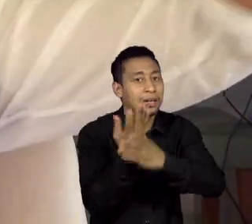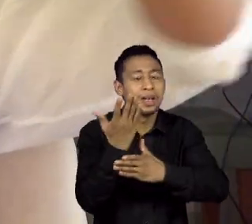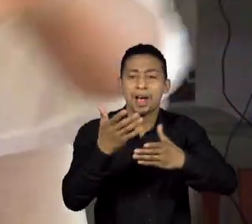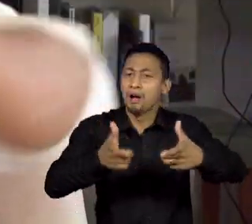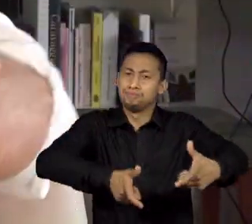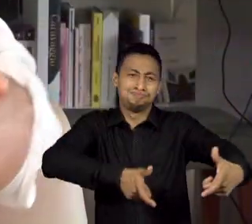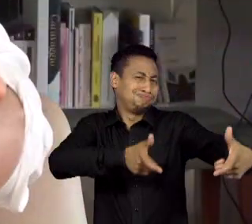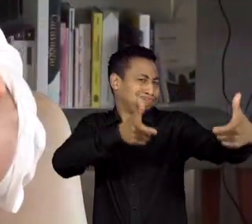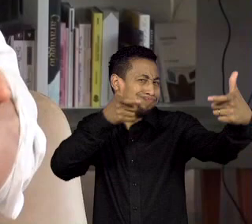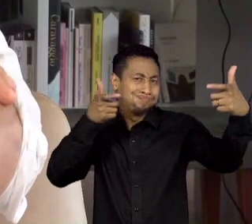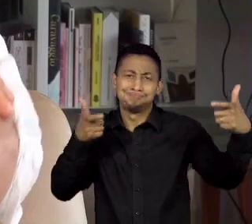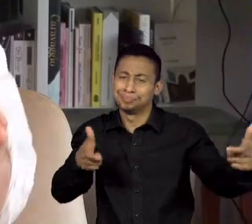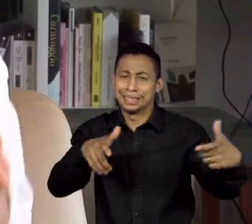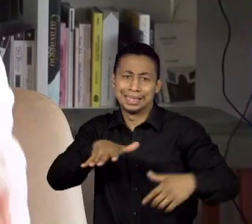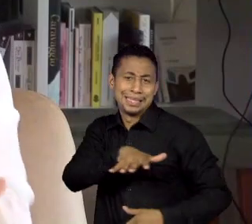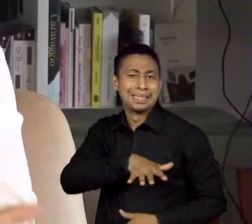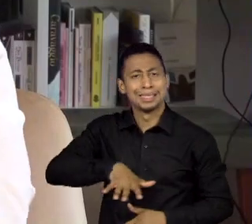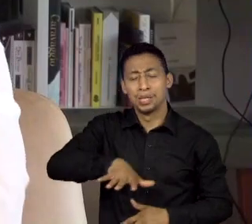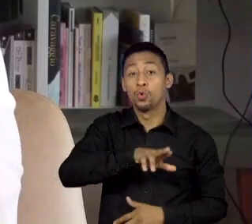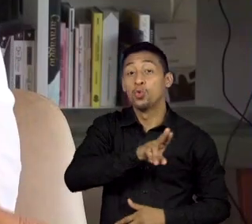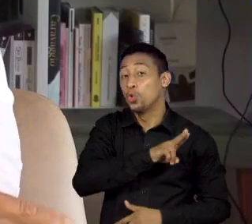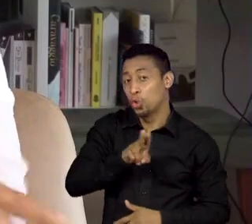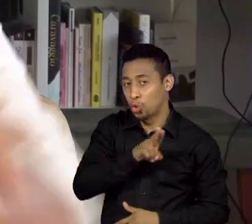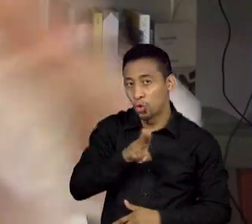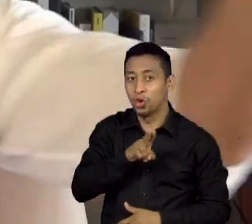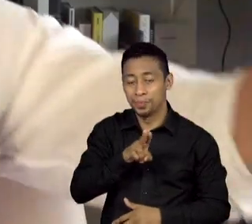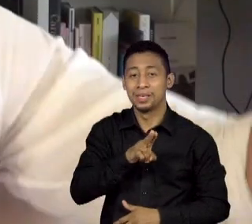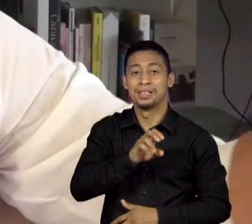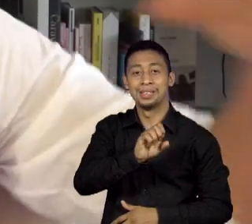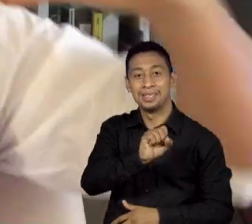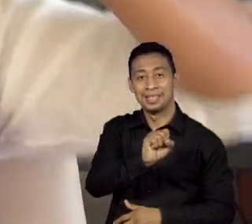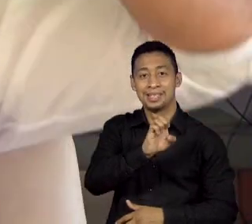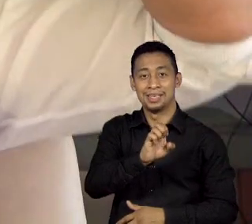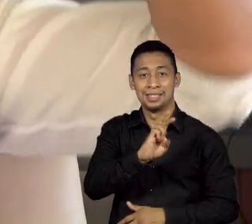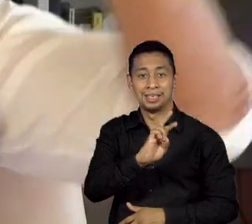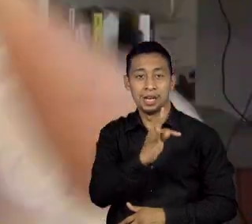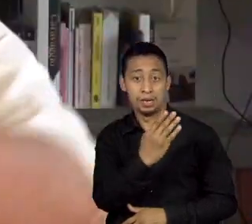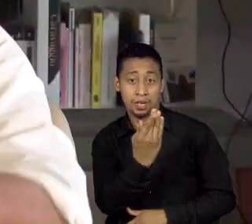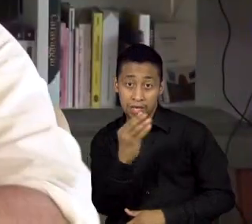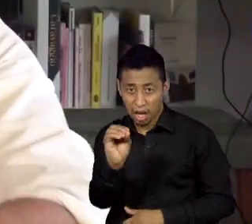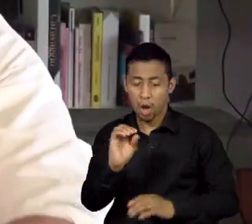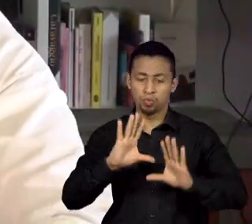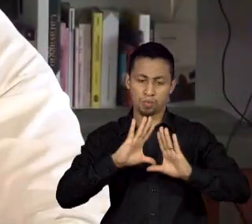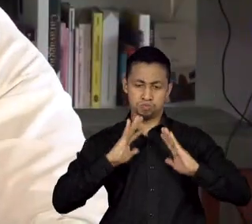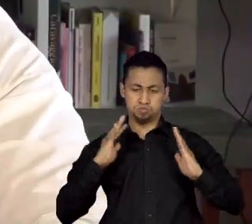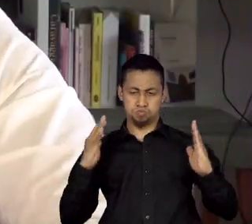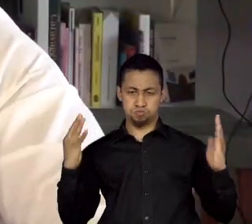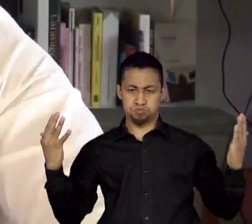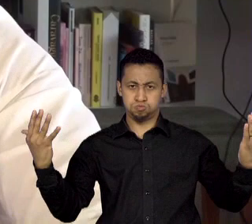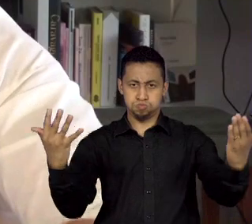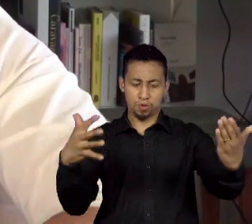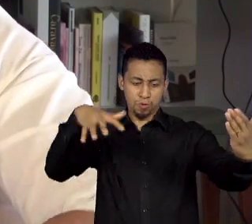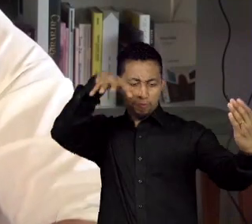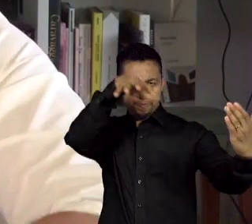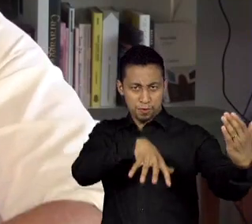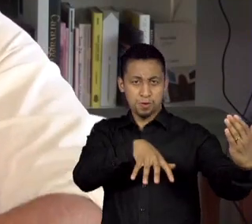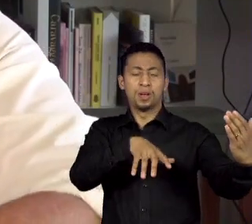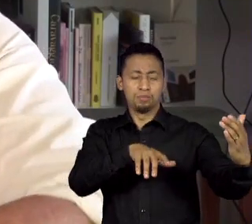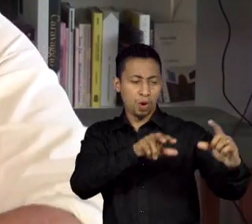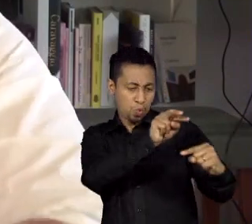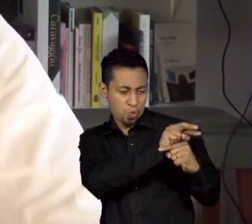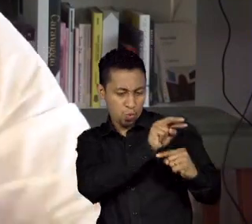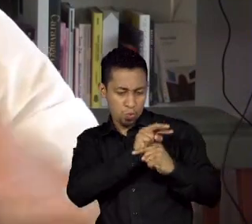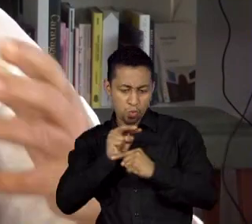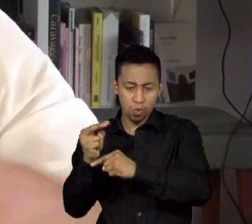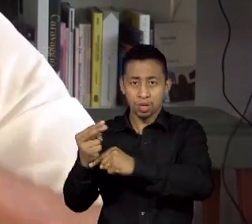gigantesca, que chama Grande Sertão, a comunidade do Grande Sertão, cercada por um muro e coisas assim, e artifícios desse